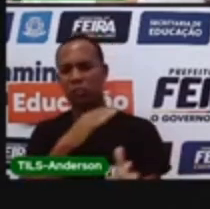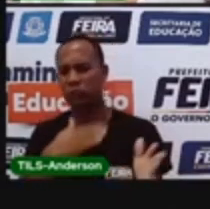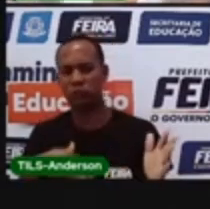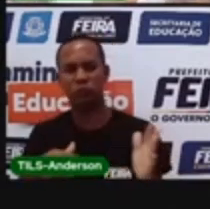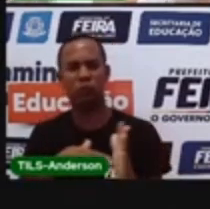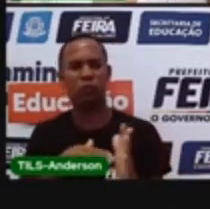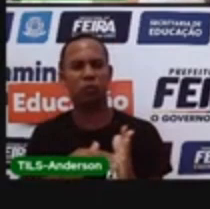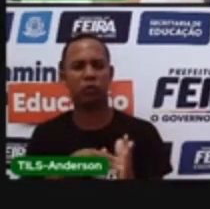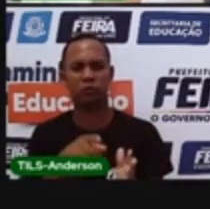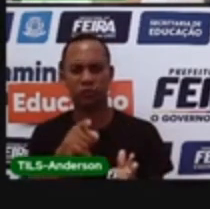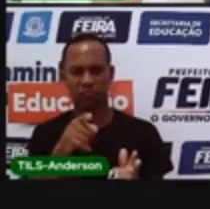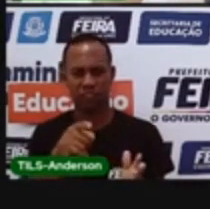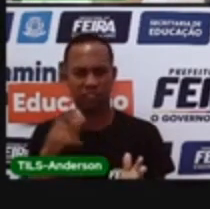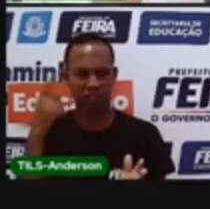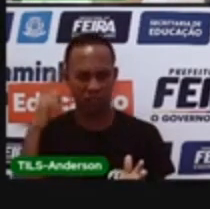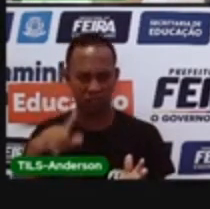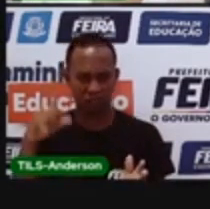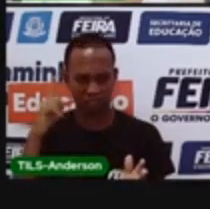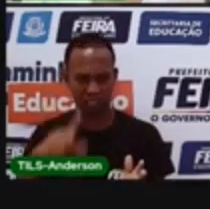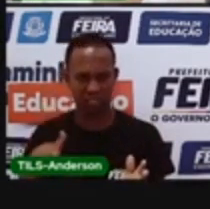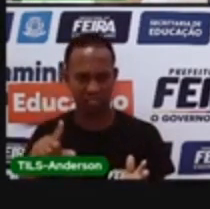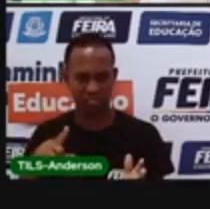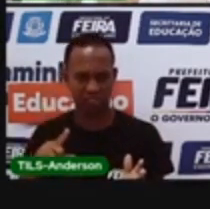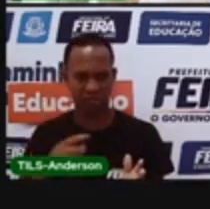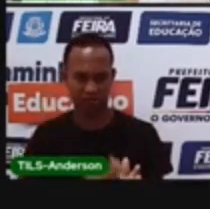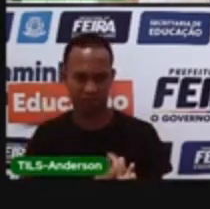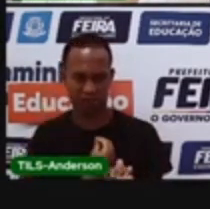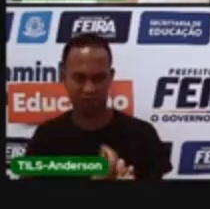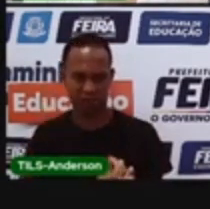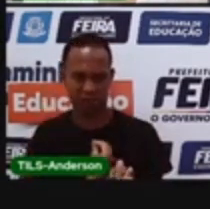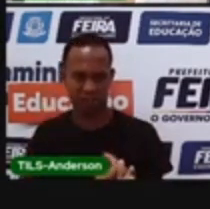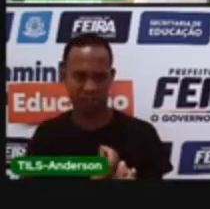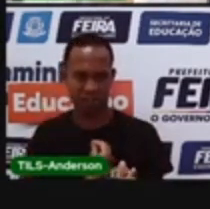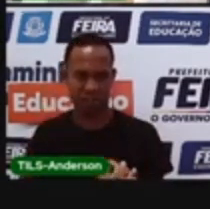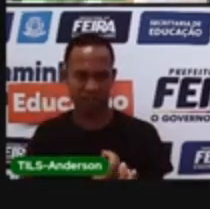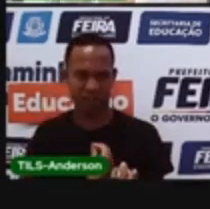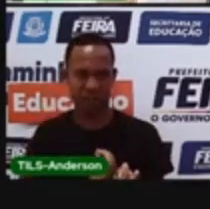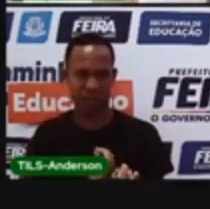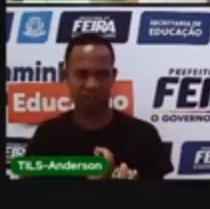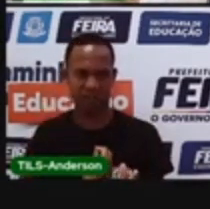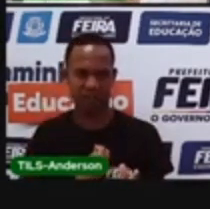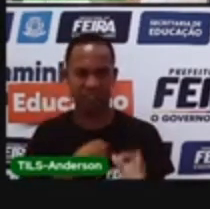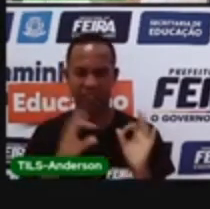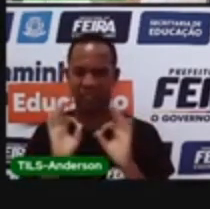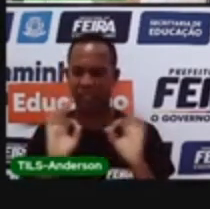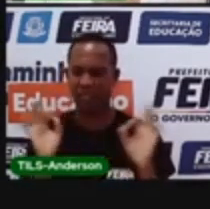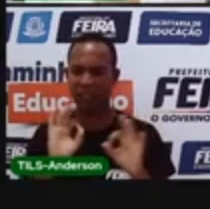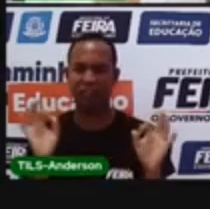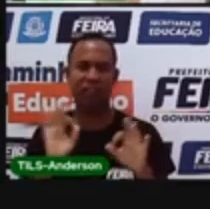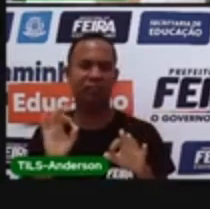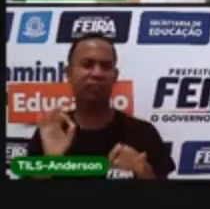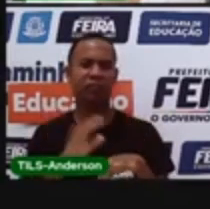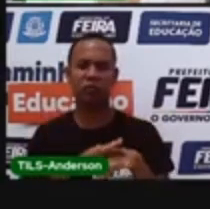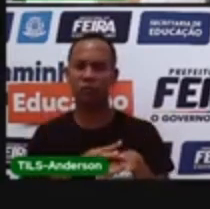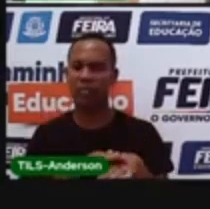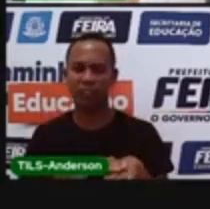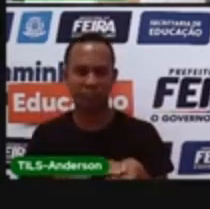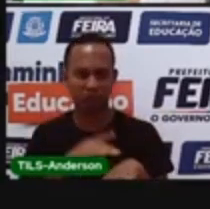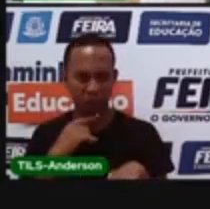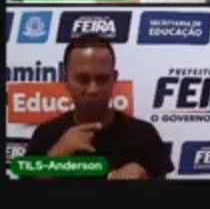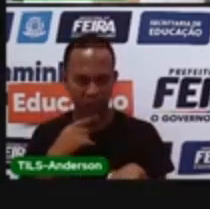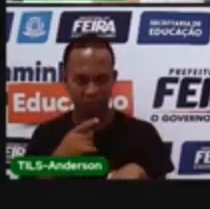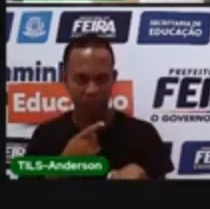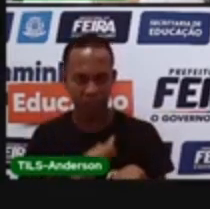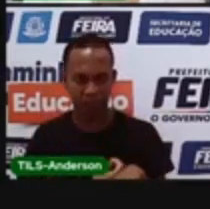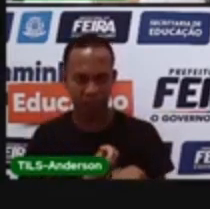rua. Vocês iriam conseguir viver, na verdade, sem ter doenças? Eu acho que não.